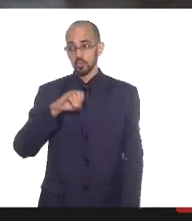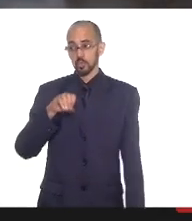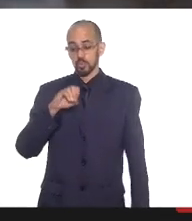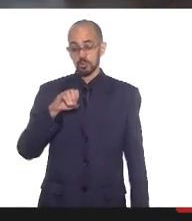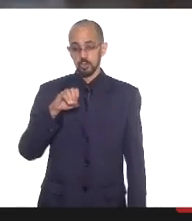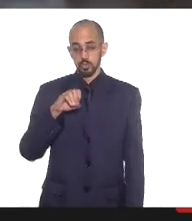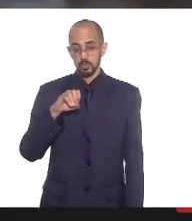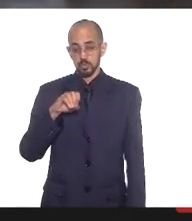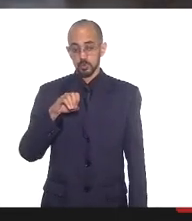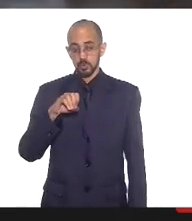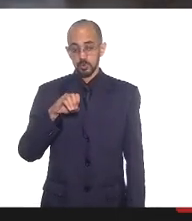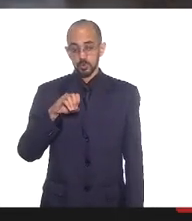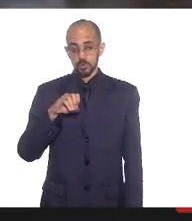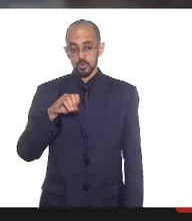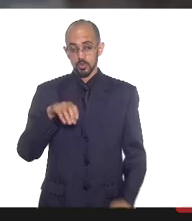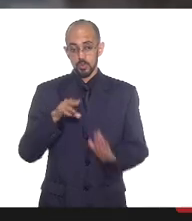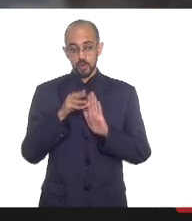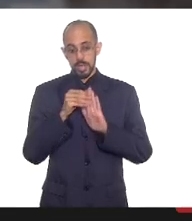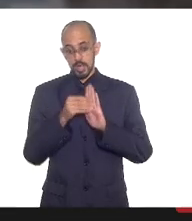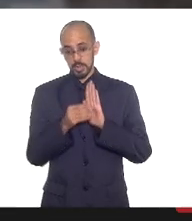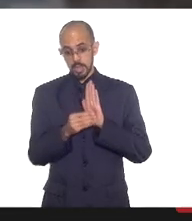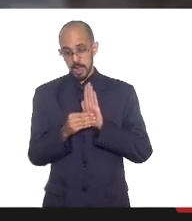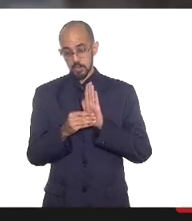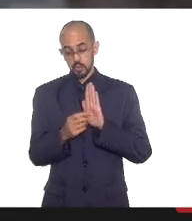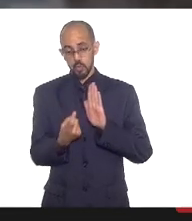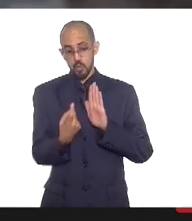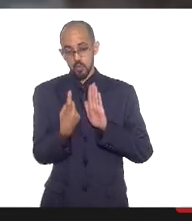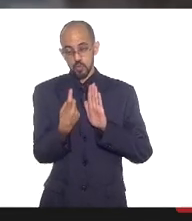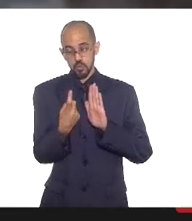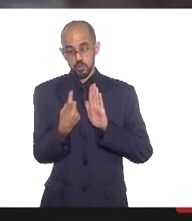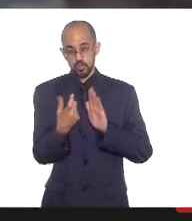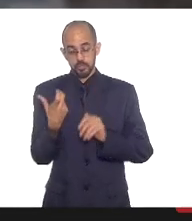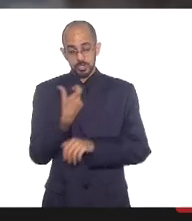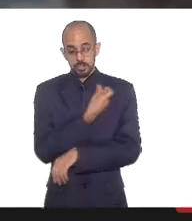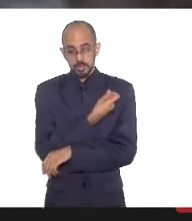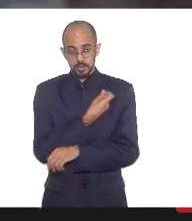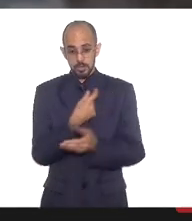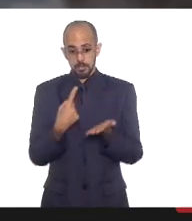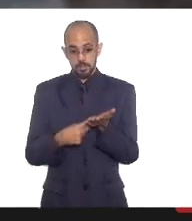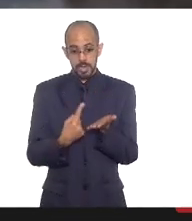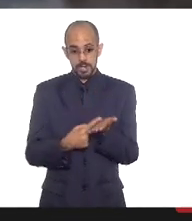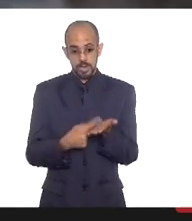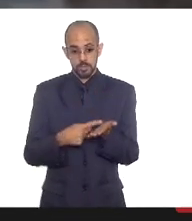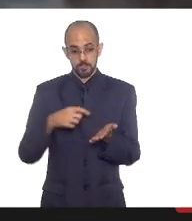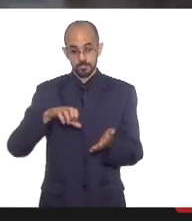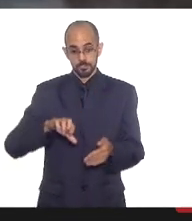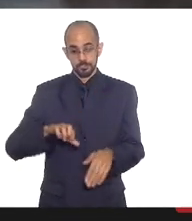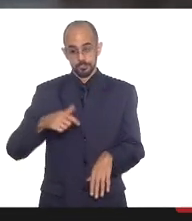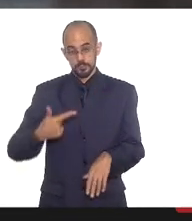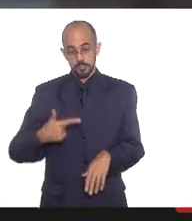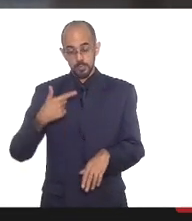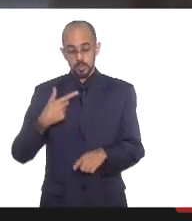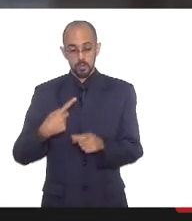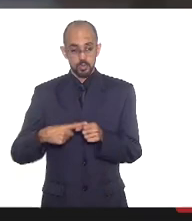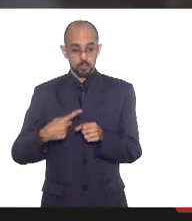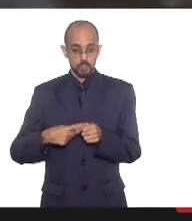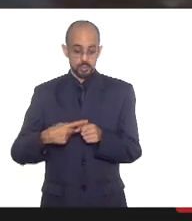no calendário único de alguma coisa que vai ficar só com água nos 92 municípios